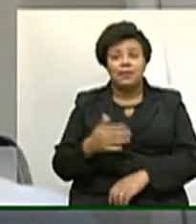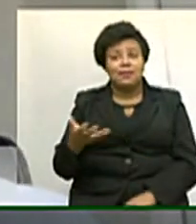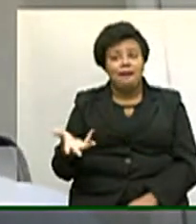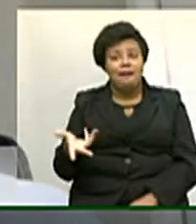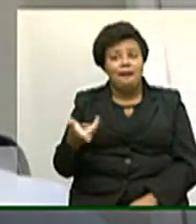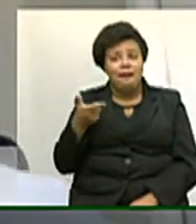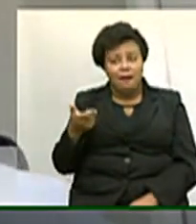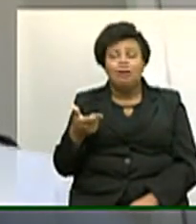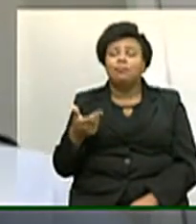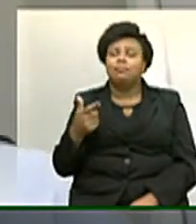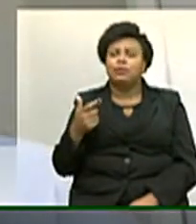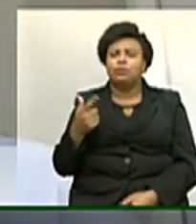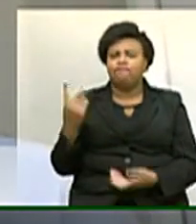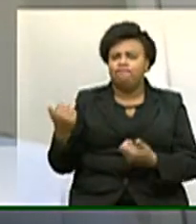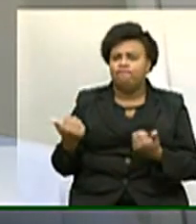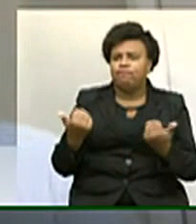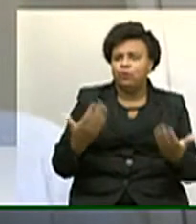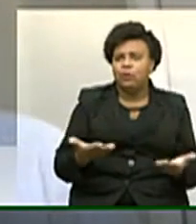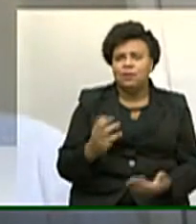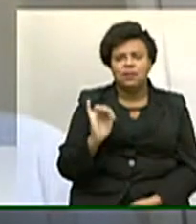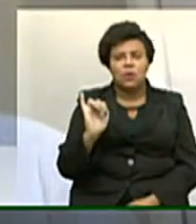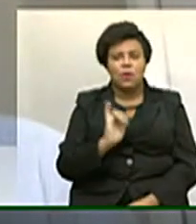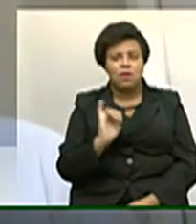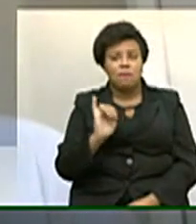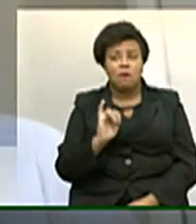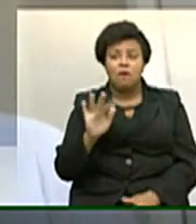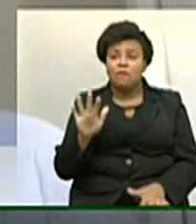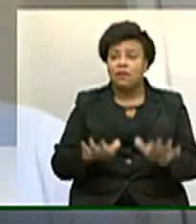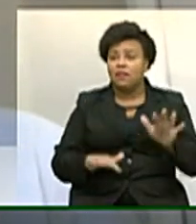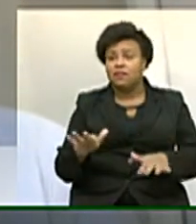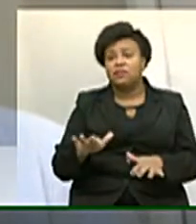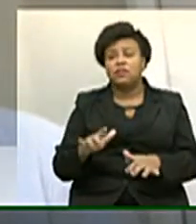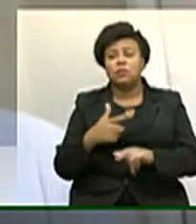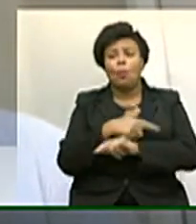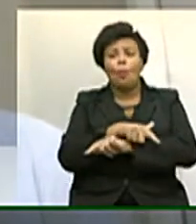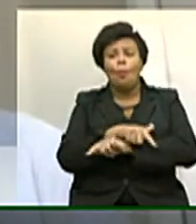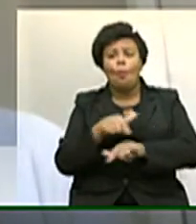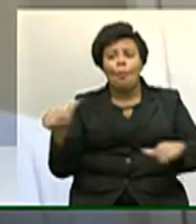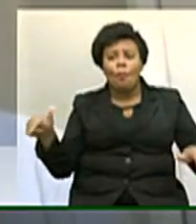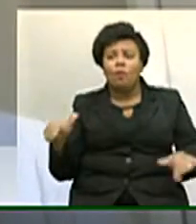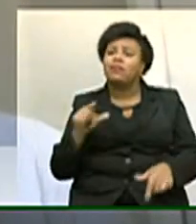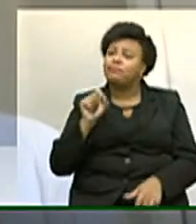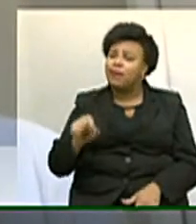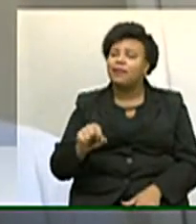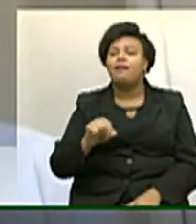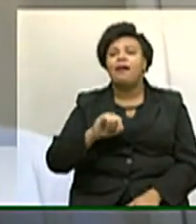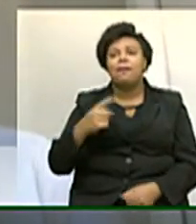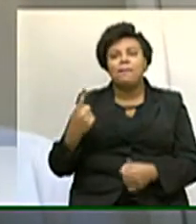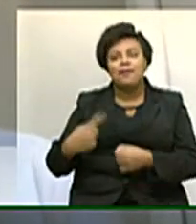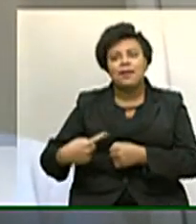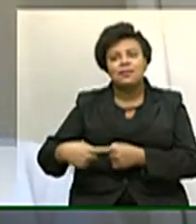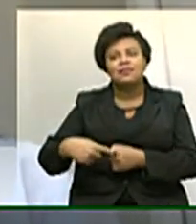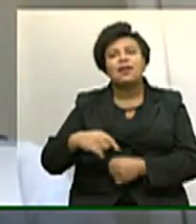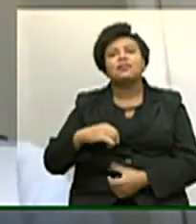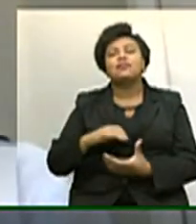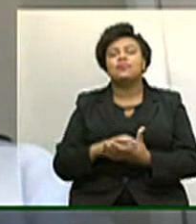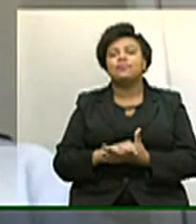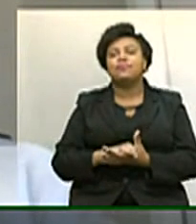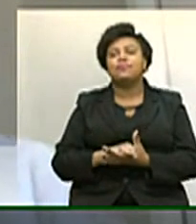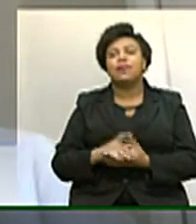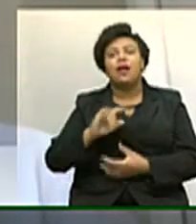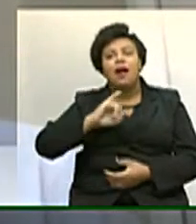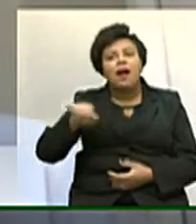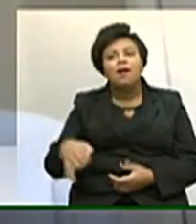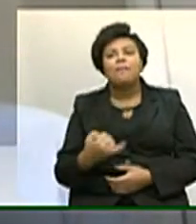é? Muitas destinações de imóveis que muitas vezes estão ociosos para que os municípios tenham